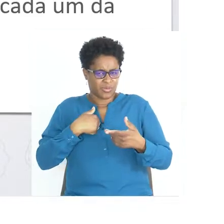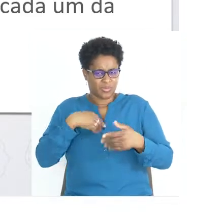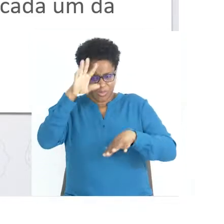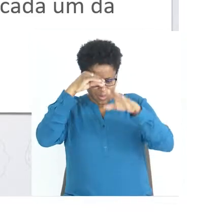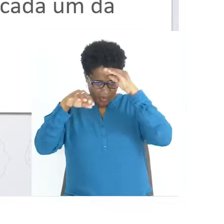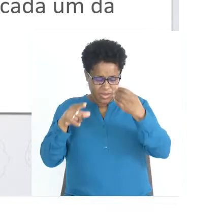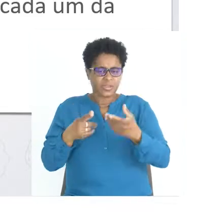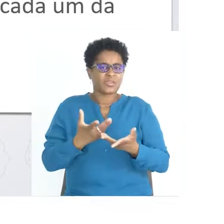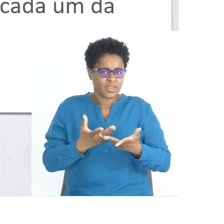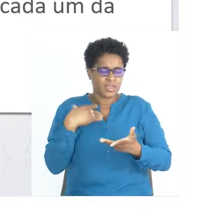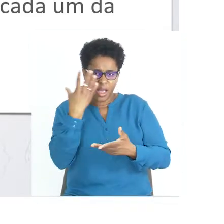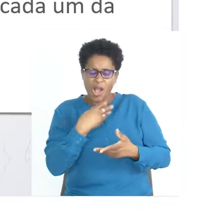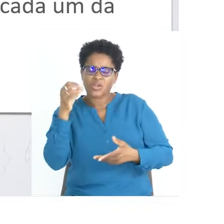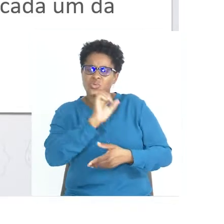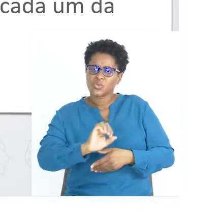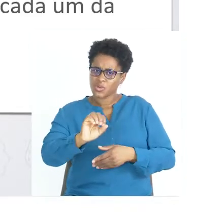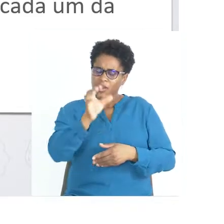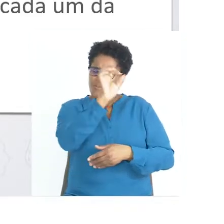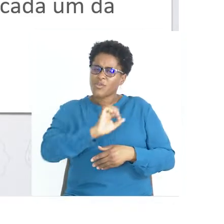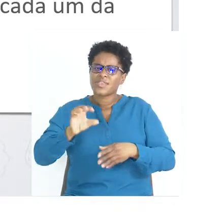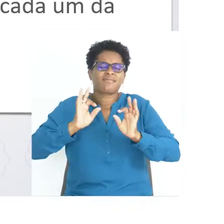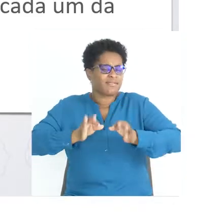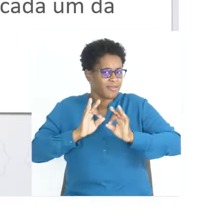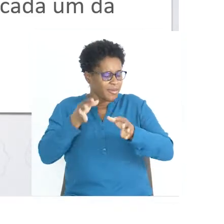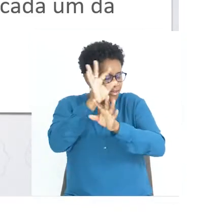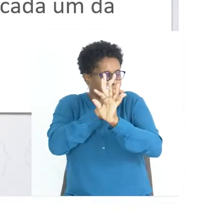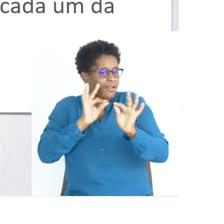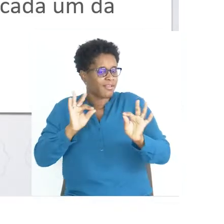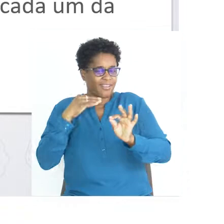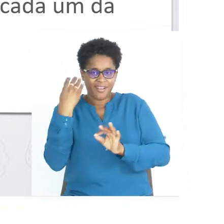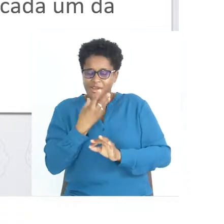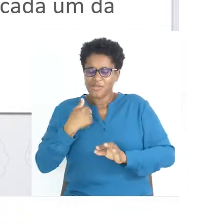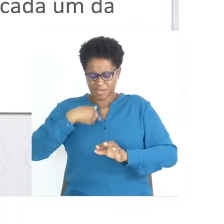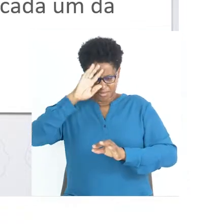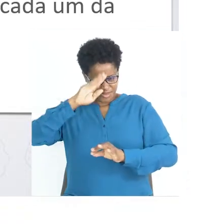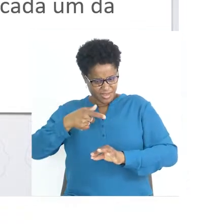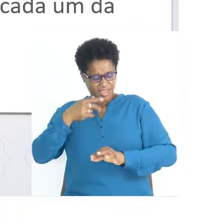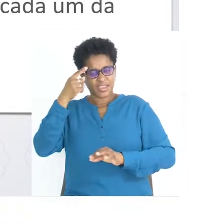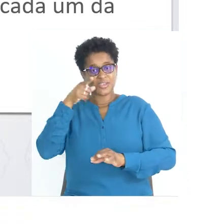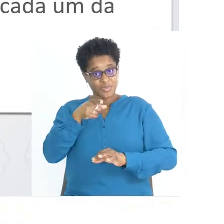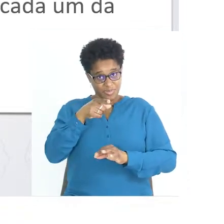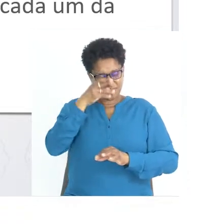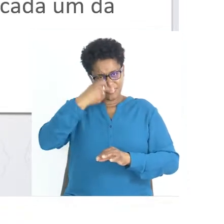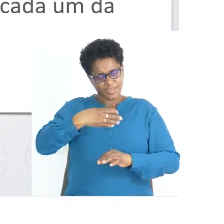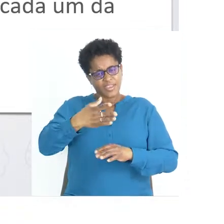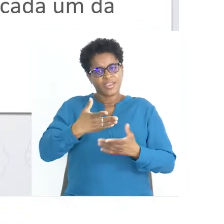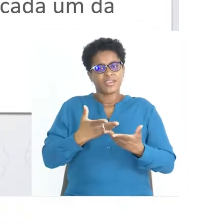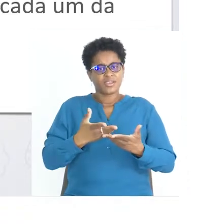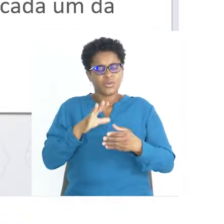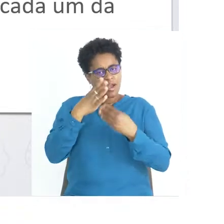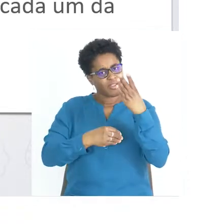conhecimentos que adquiri em suas aulas. Você sempre foi um excelente aluno. Tinha a certeza de que se tornaria